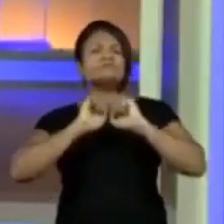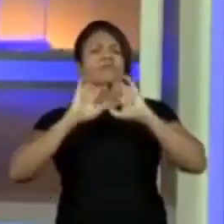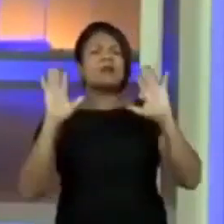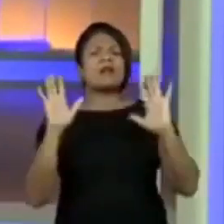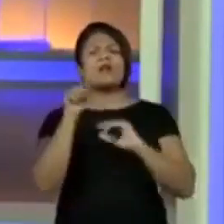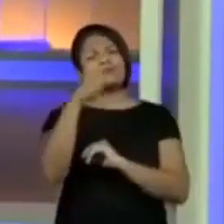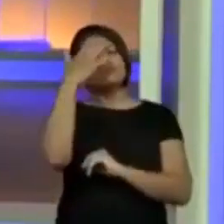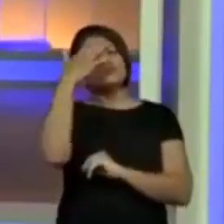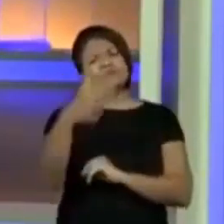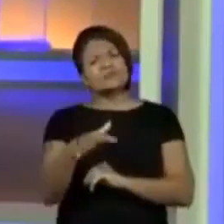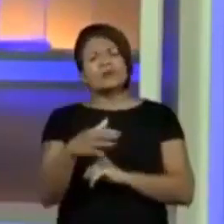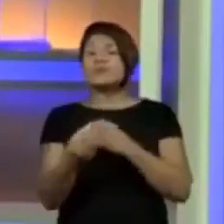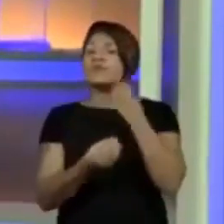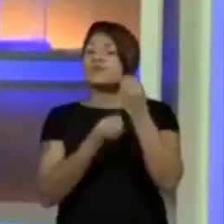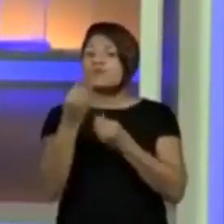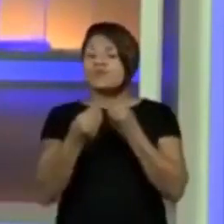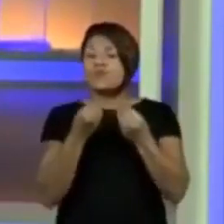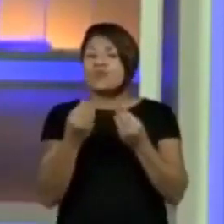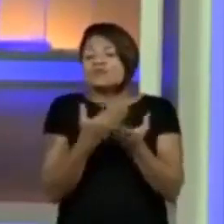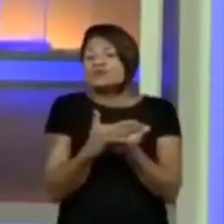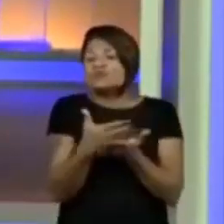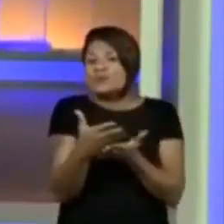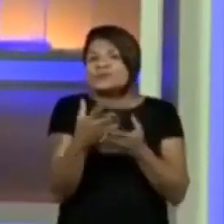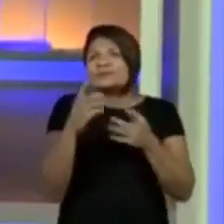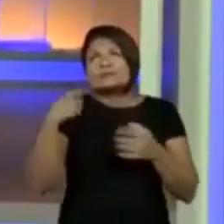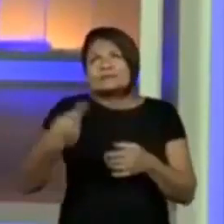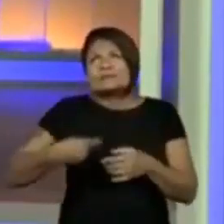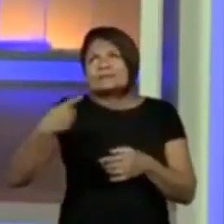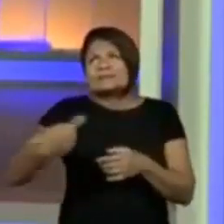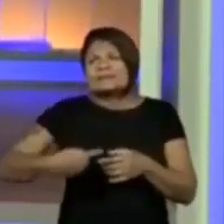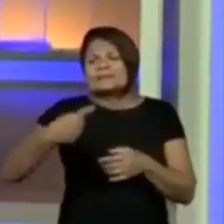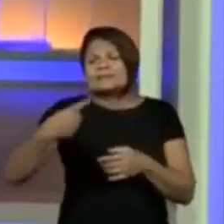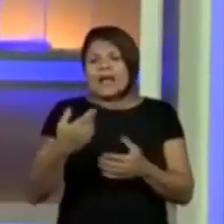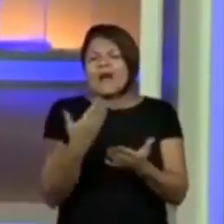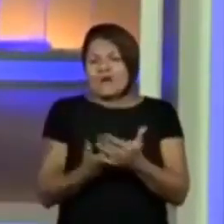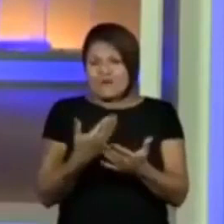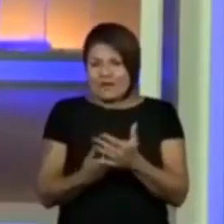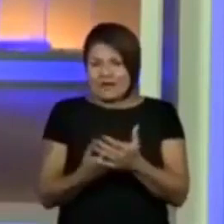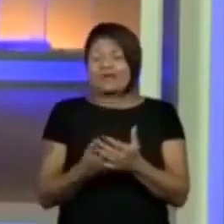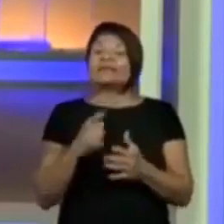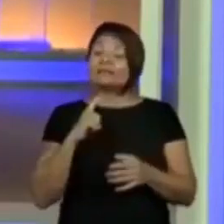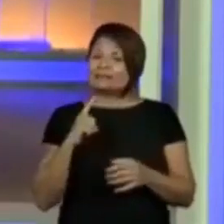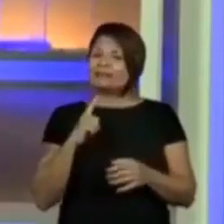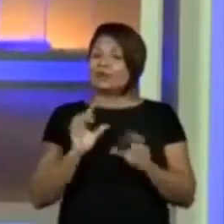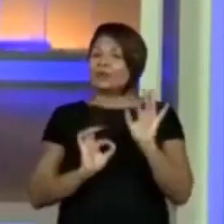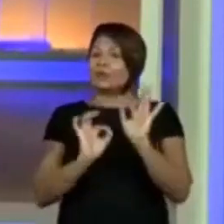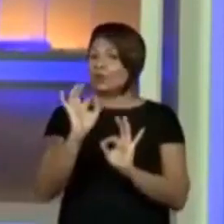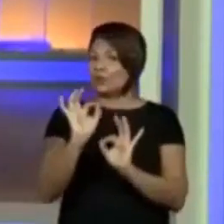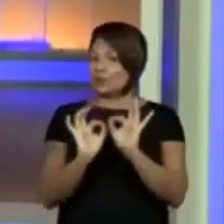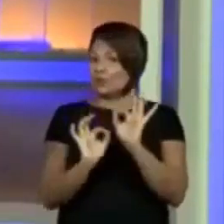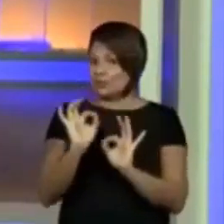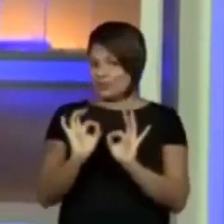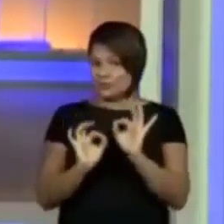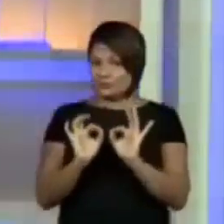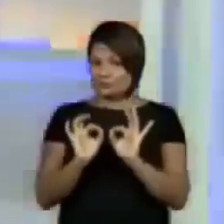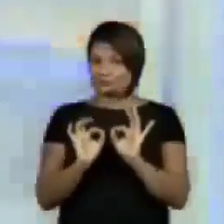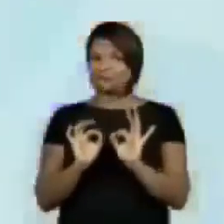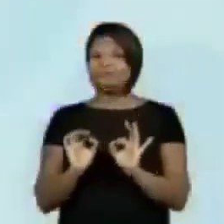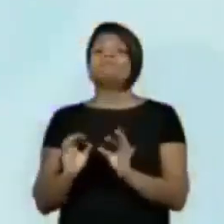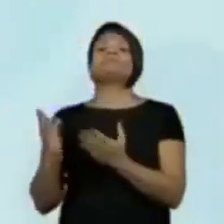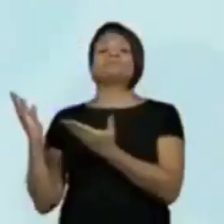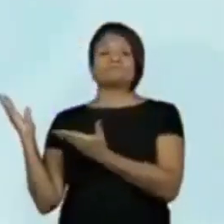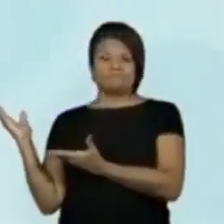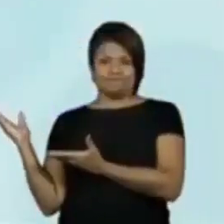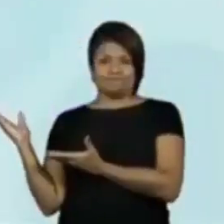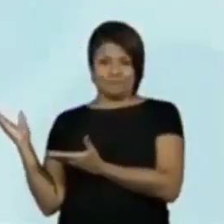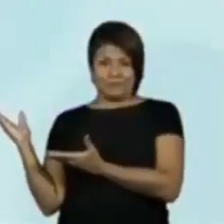sabe, como é que a gente começa toda a aula? Com aquela rotina de organização. Então,